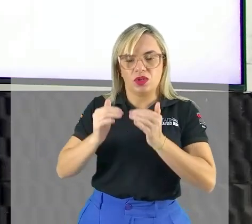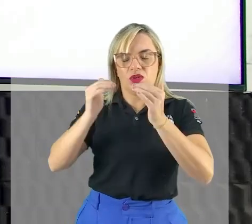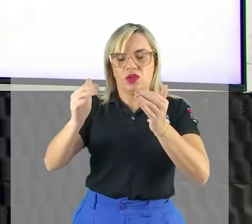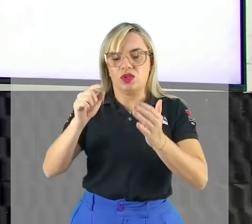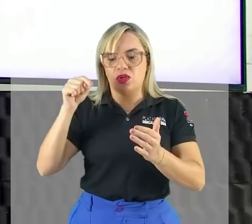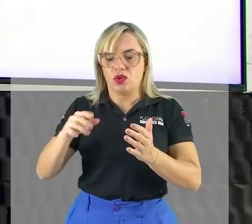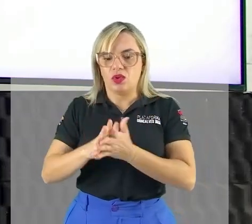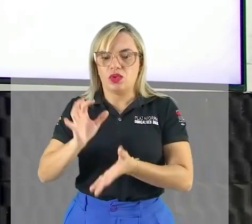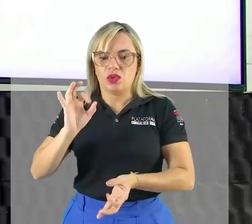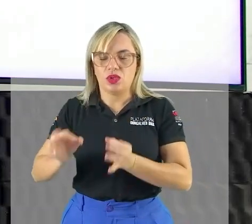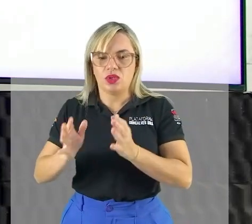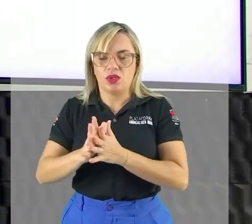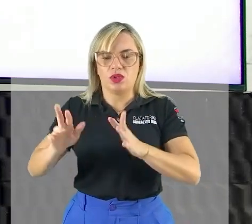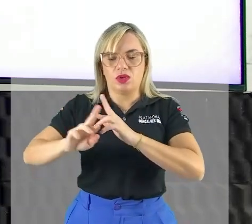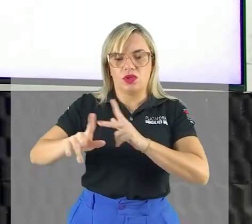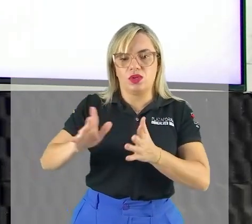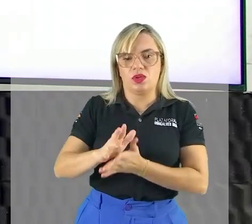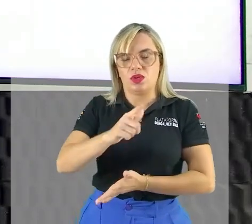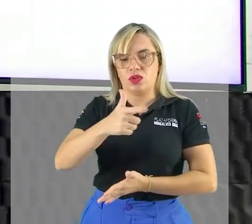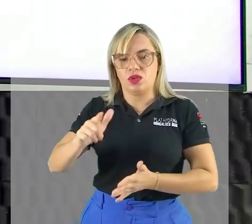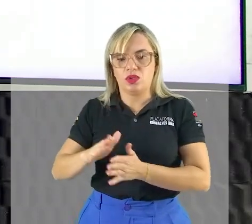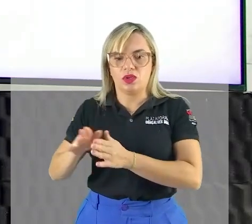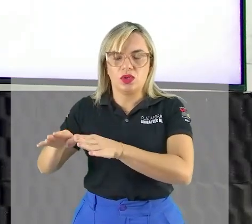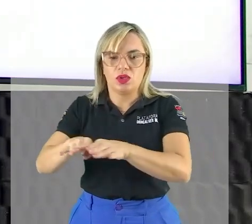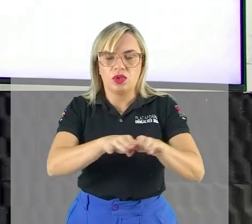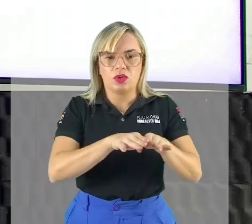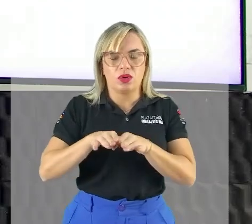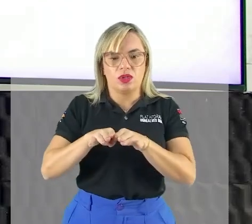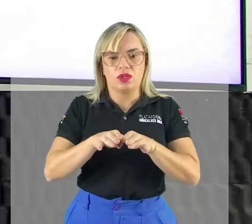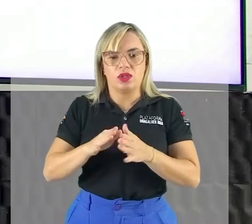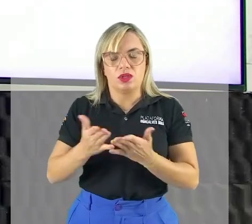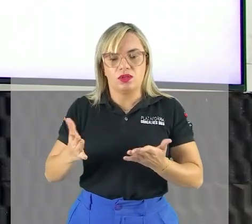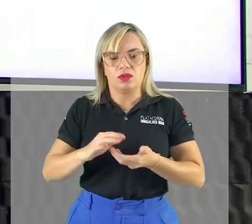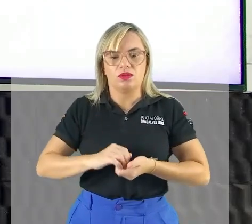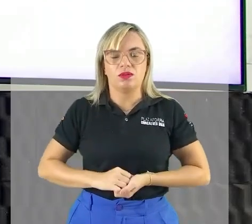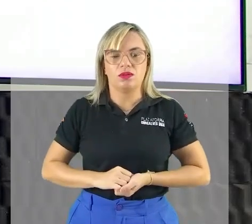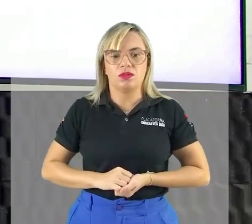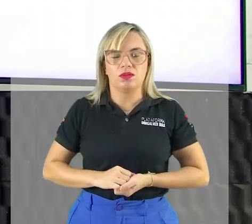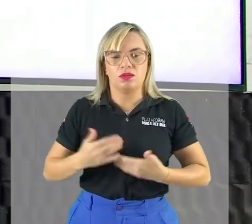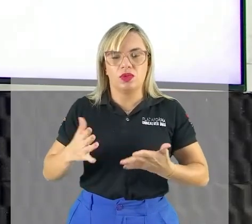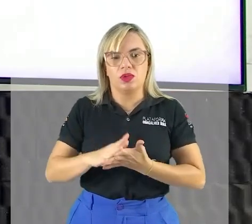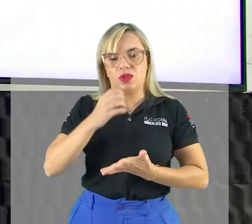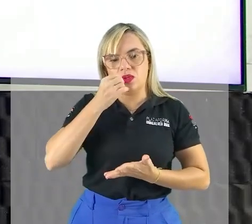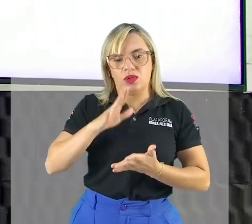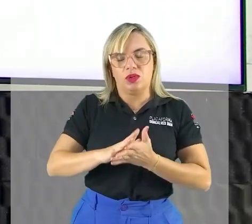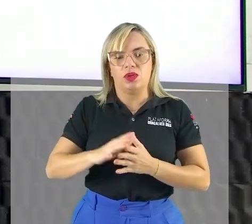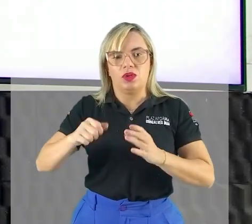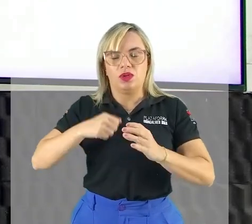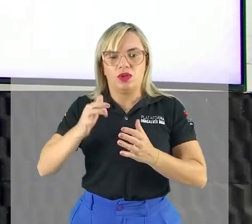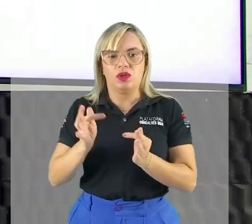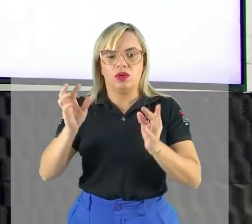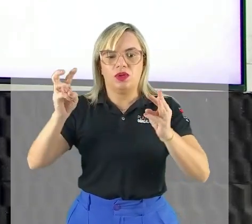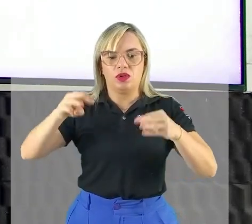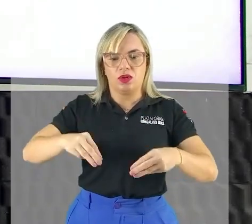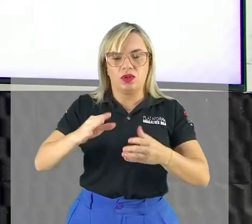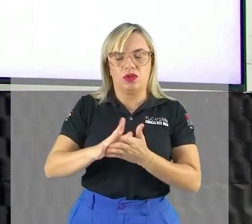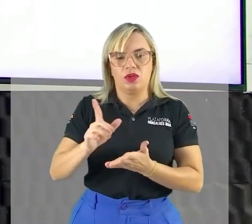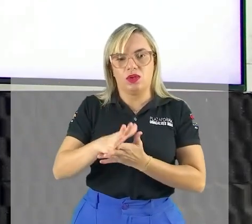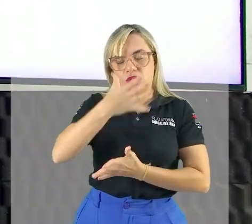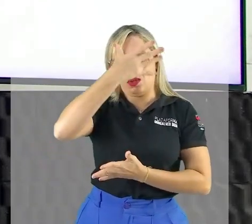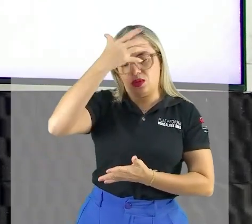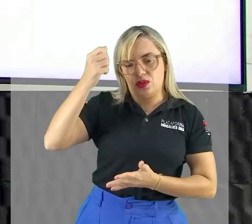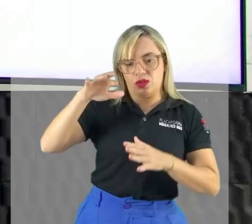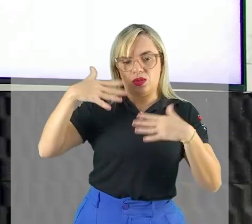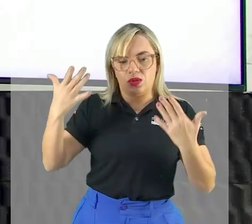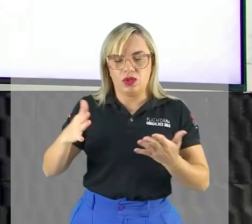tratamento jurídico não tinha igualdade com os demais beleza bom gente noss esse vídeo chega ao final não esqueçam que na